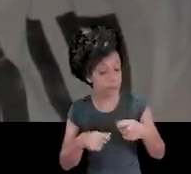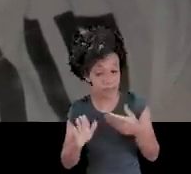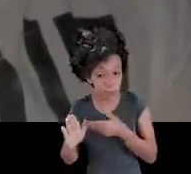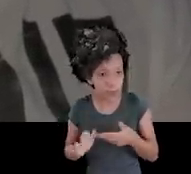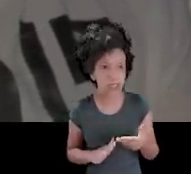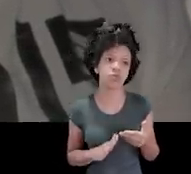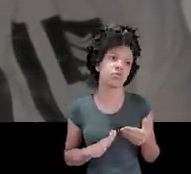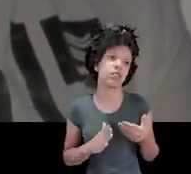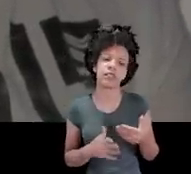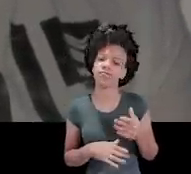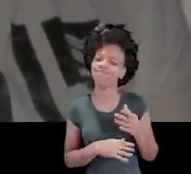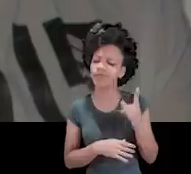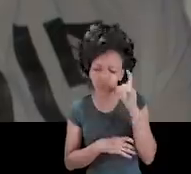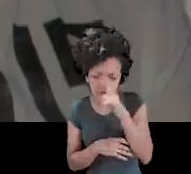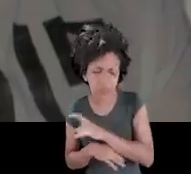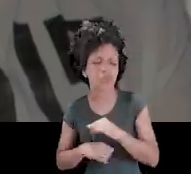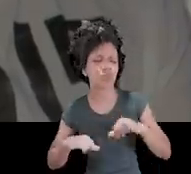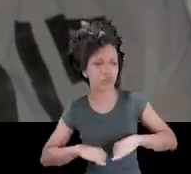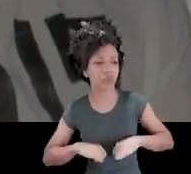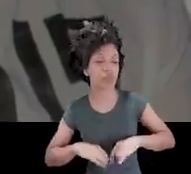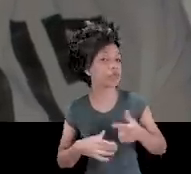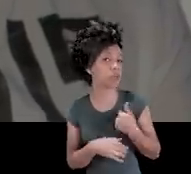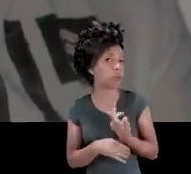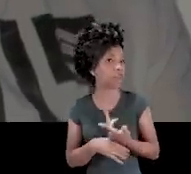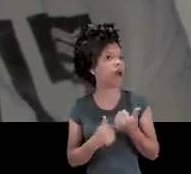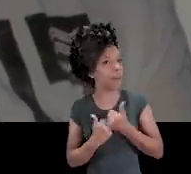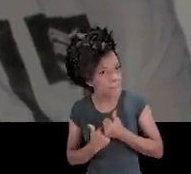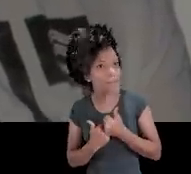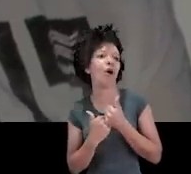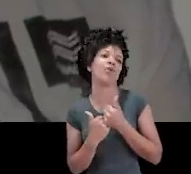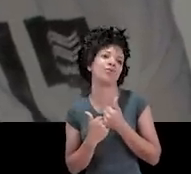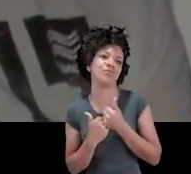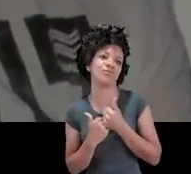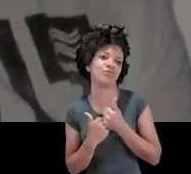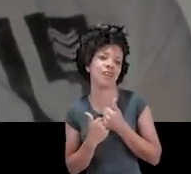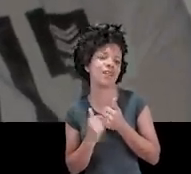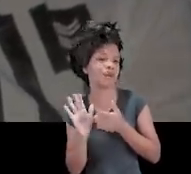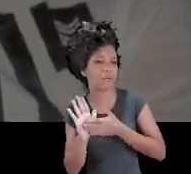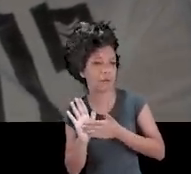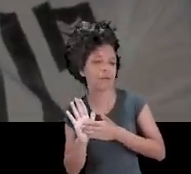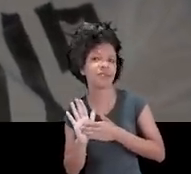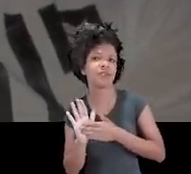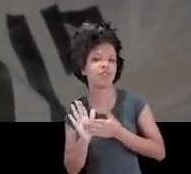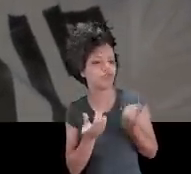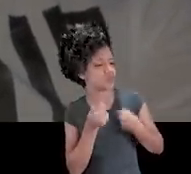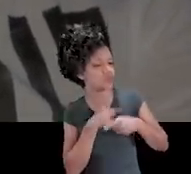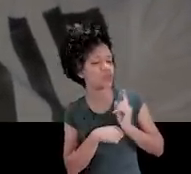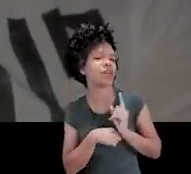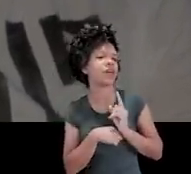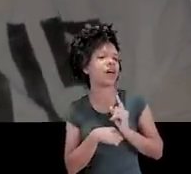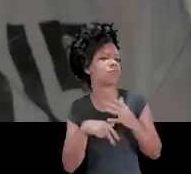E que é totalmente doloroso, né? E eu super apoio essa ideia de tornar isso